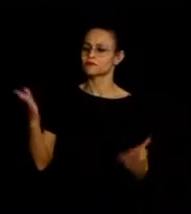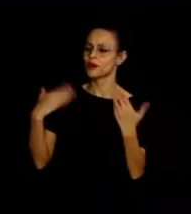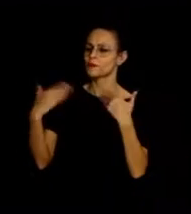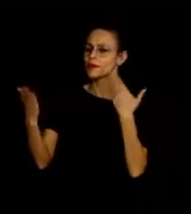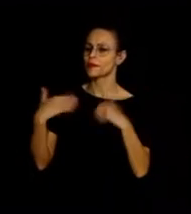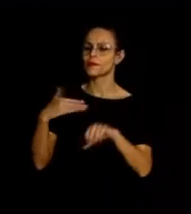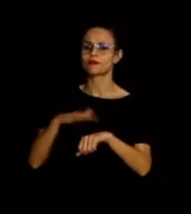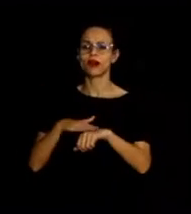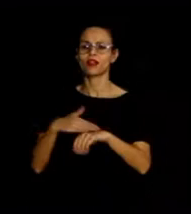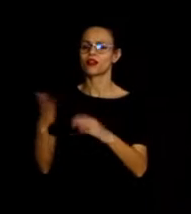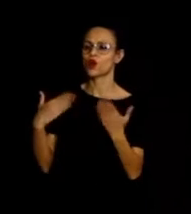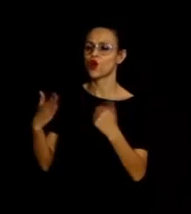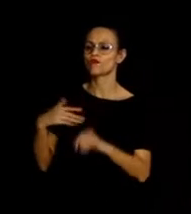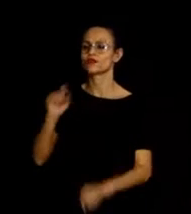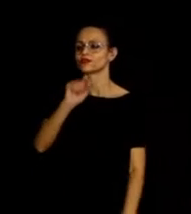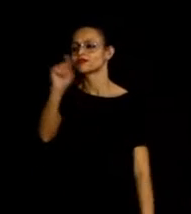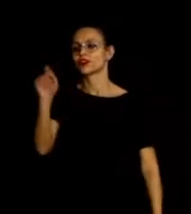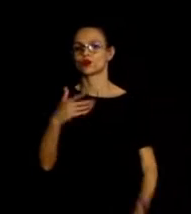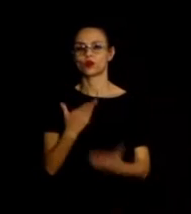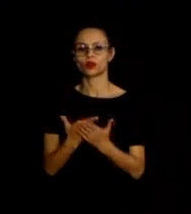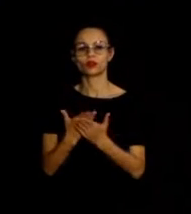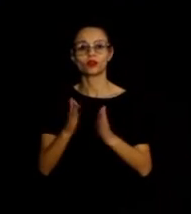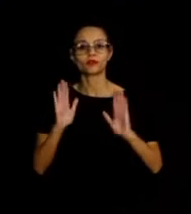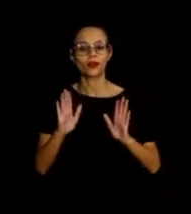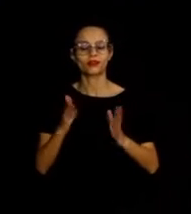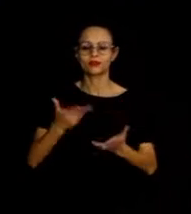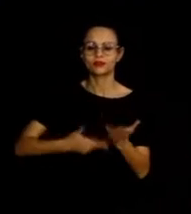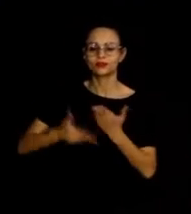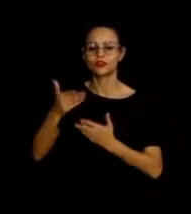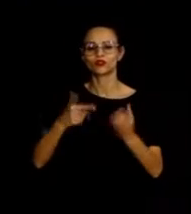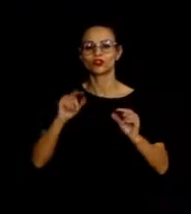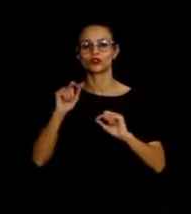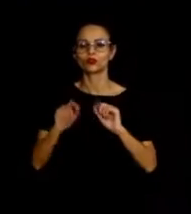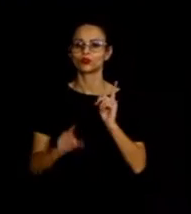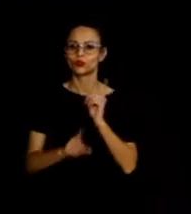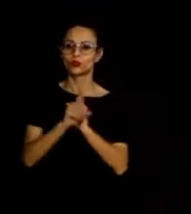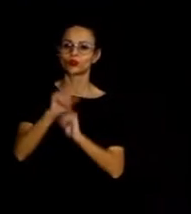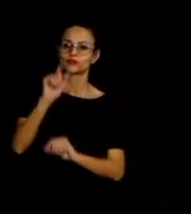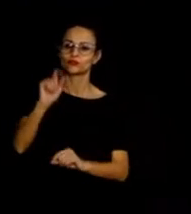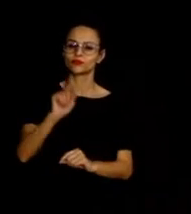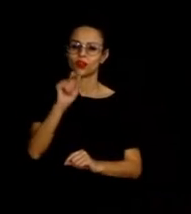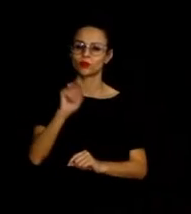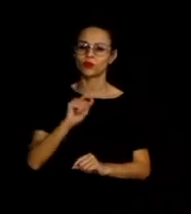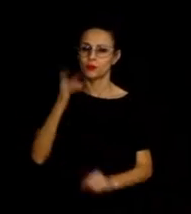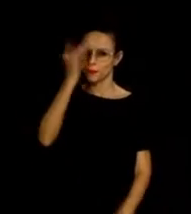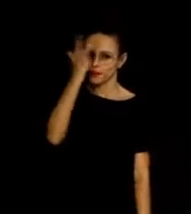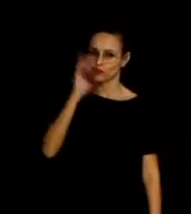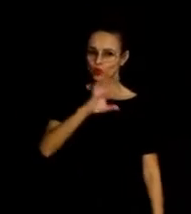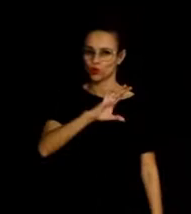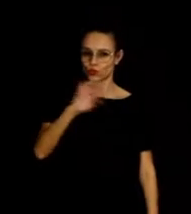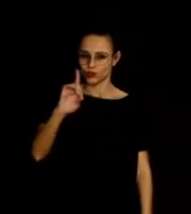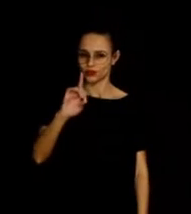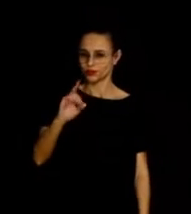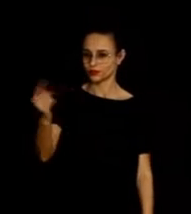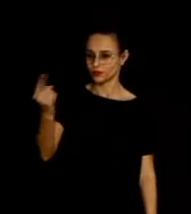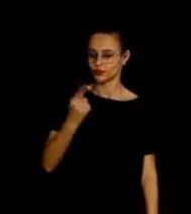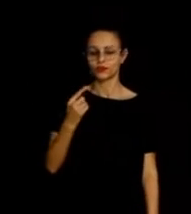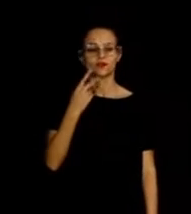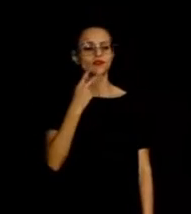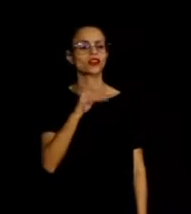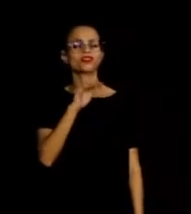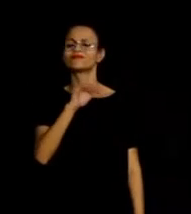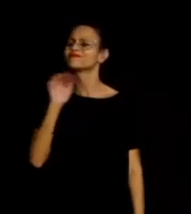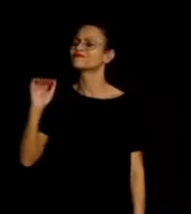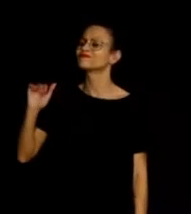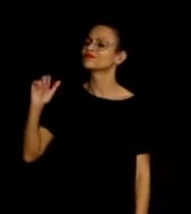bater papo de lá e falar com aluno e interagir Mas aí você encontra a um de nós um da coordenação e tem alguém na coordenação e